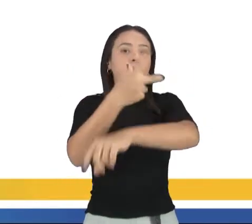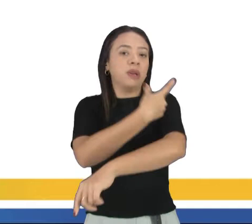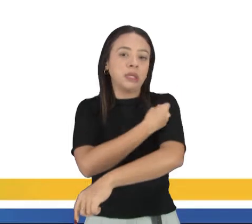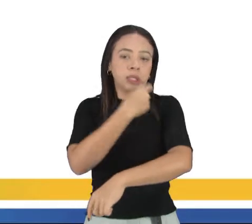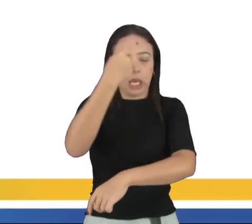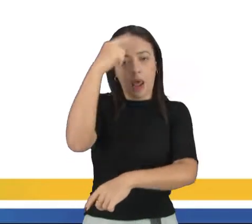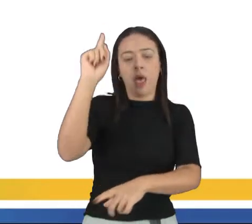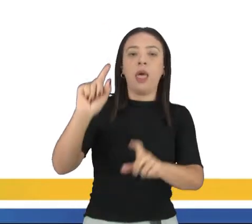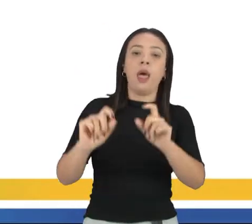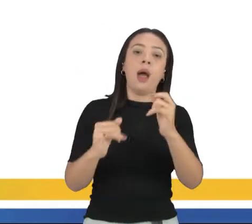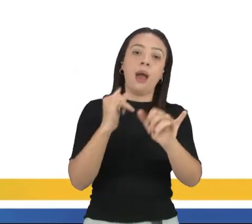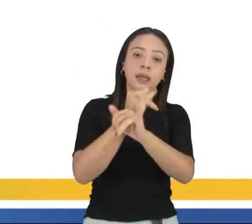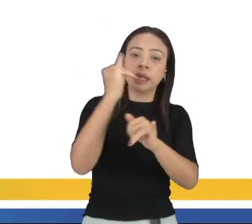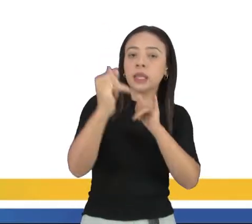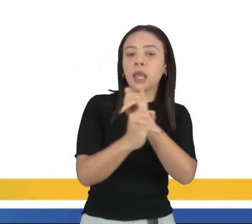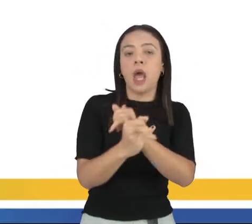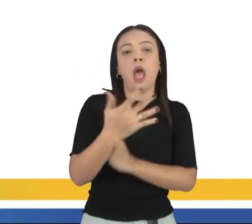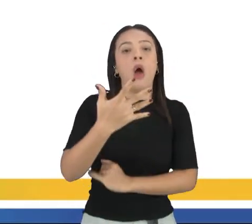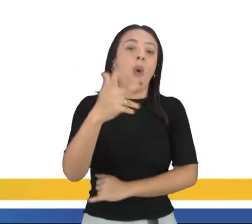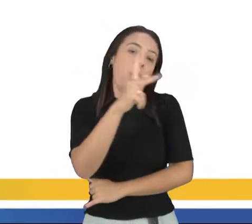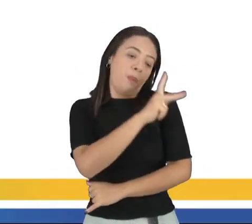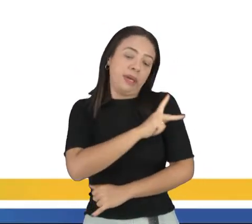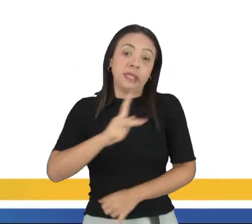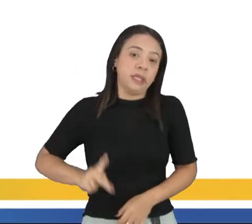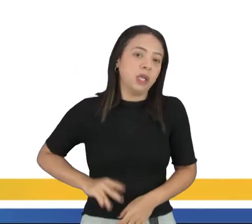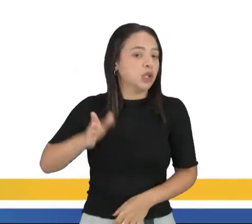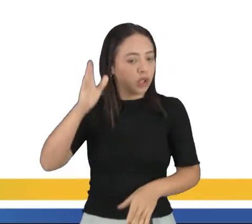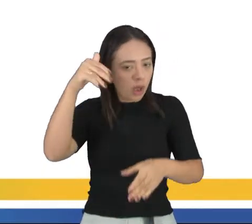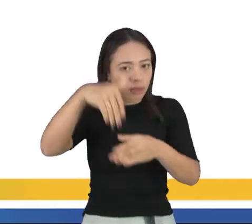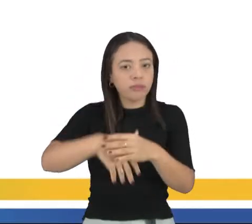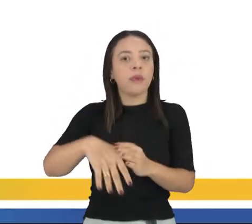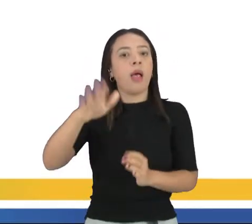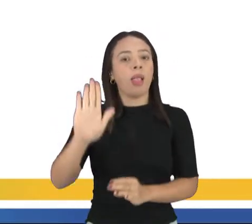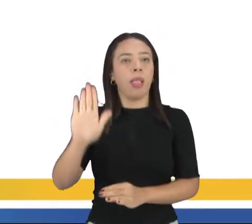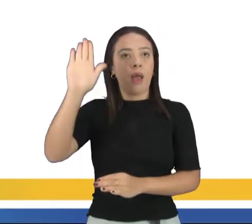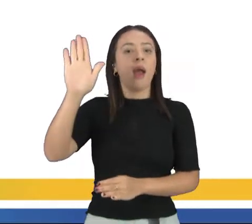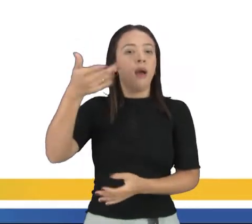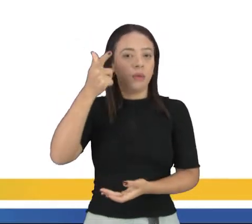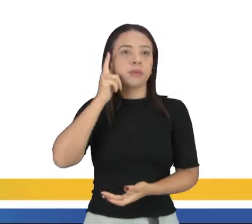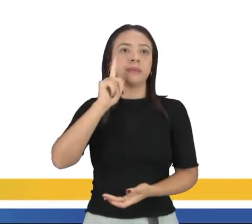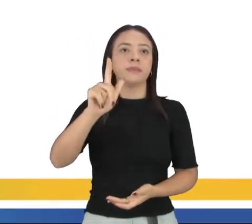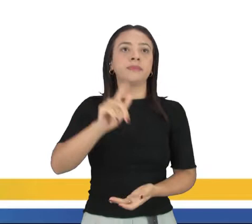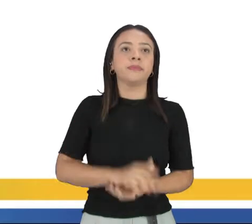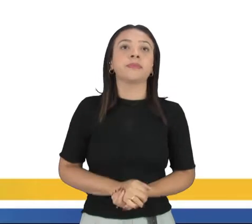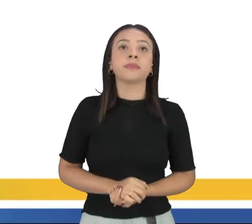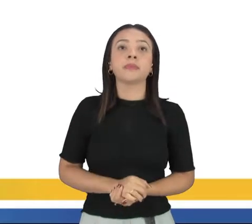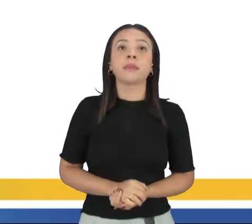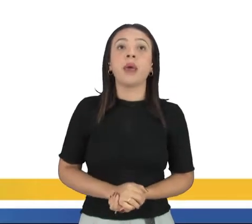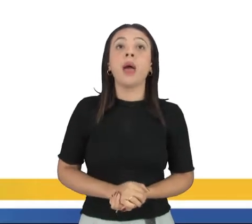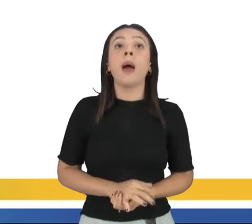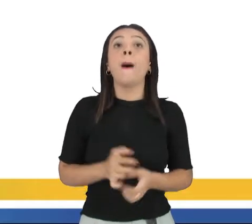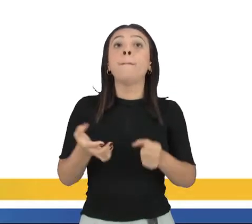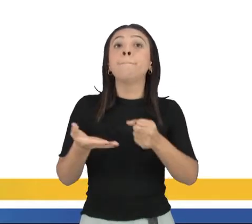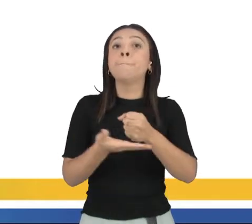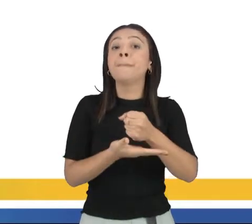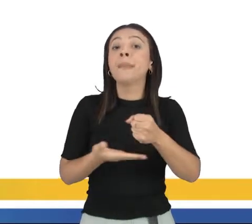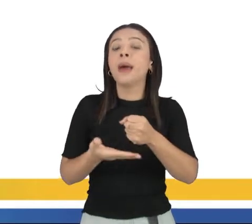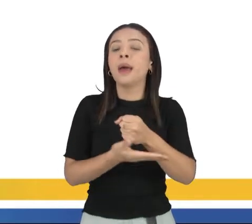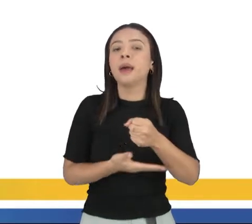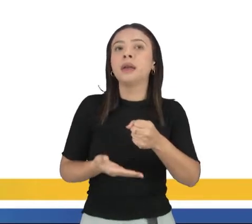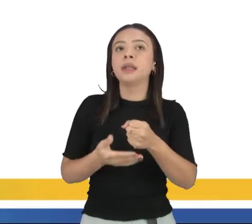criação da internet eleição de um presidente né demais de duração a gente tem episódios como a Revolução Francesa